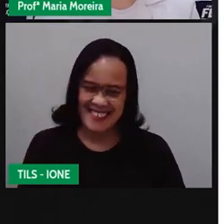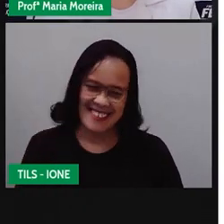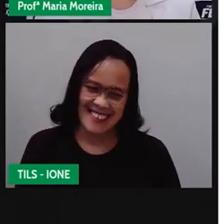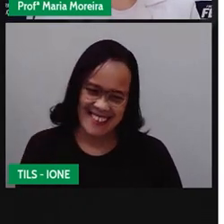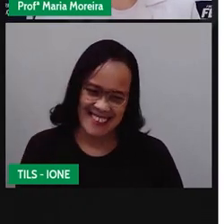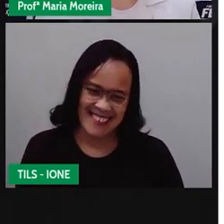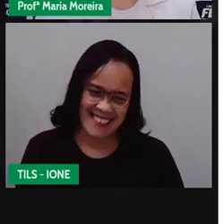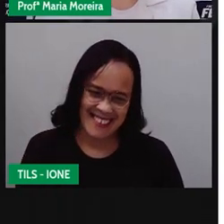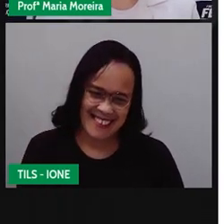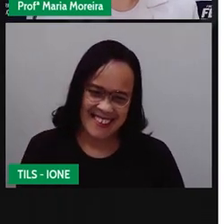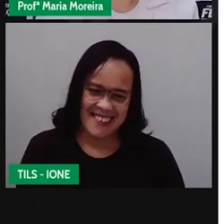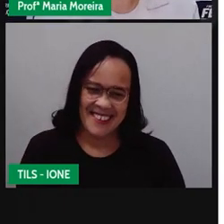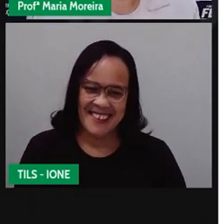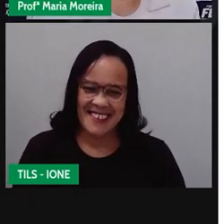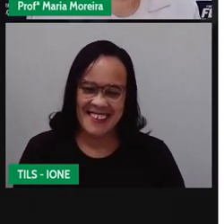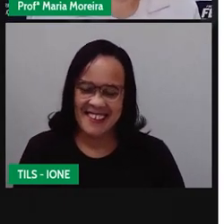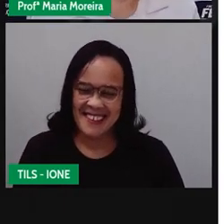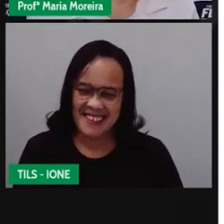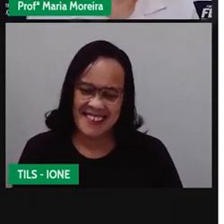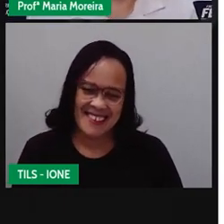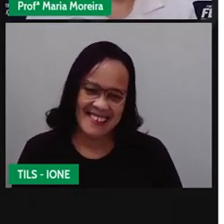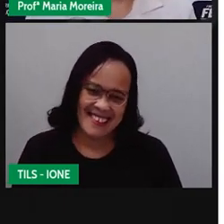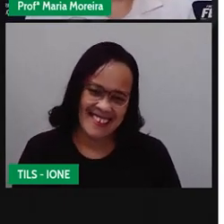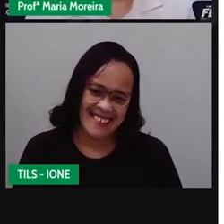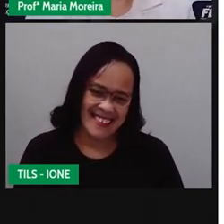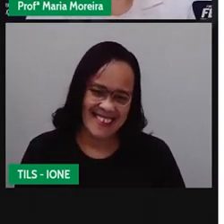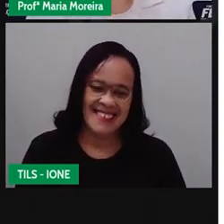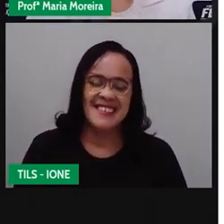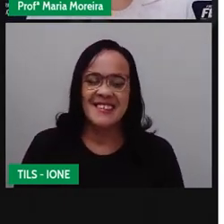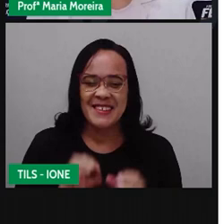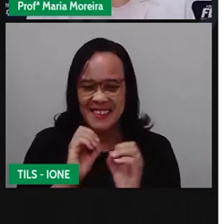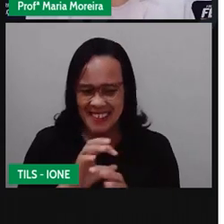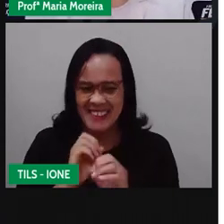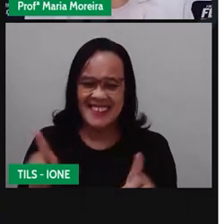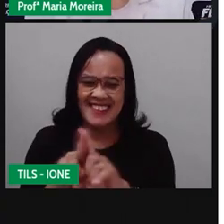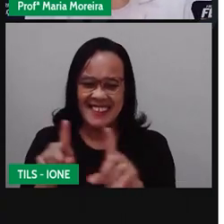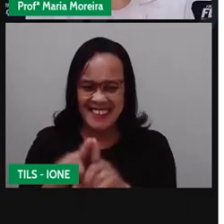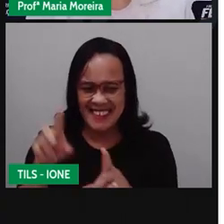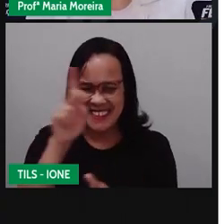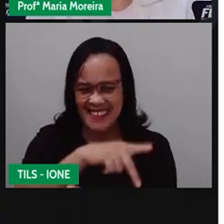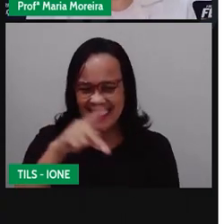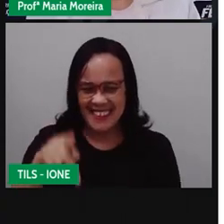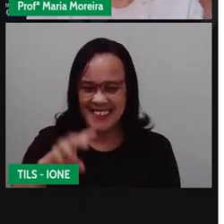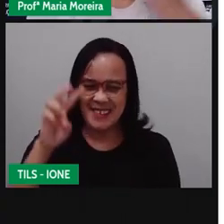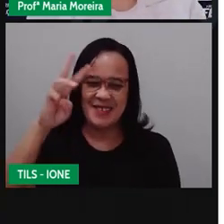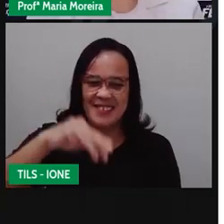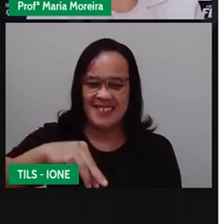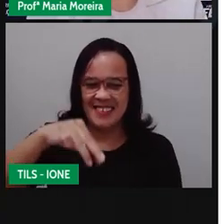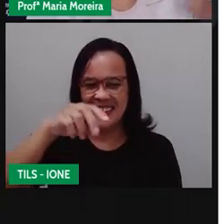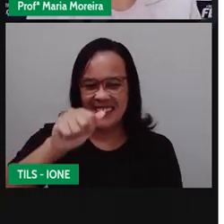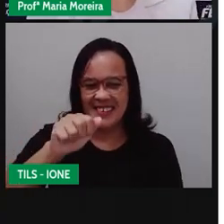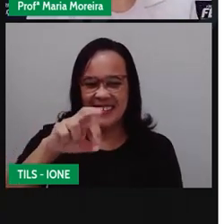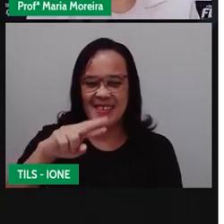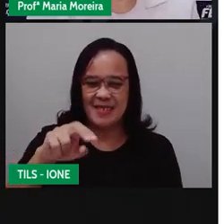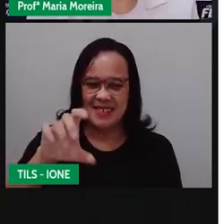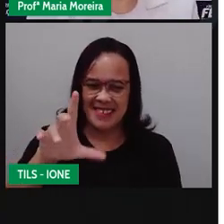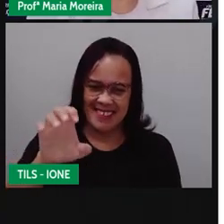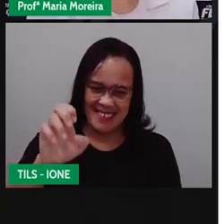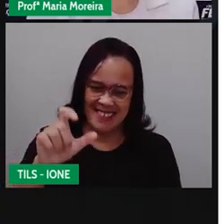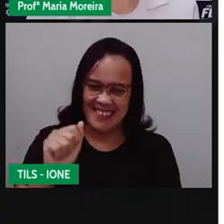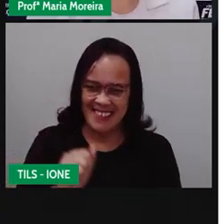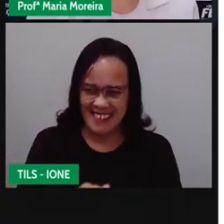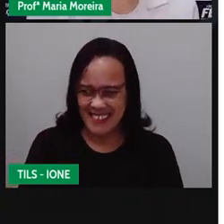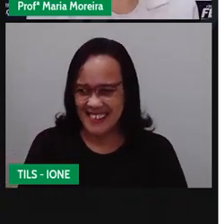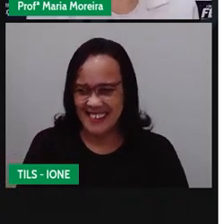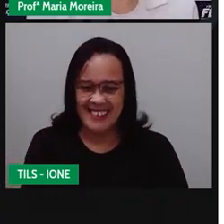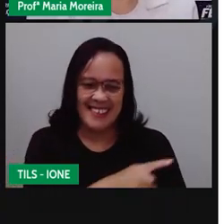Pró Marcela. Eu sei que você vai. A gente vai ensinar para a Pró Marcela, né? A mágica, né? Aqui do terceiro ano.